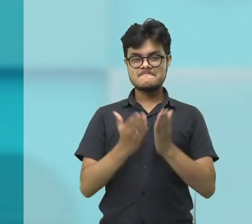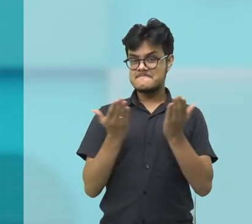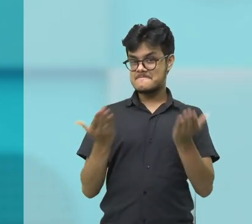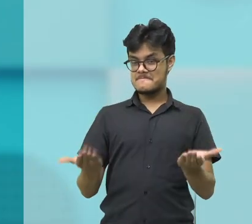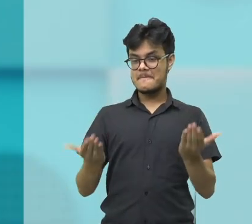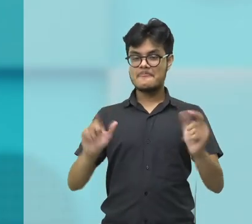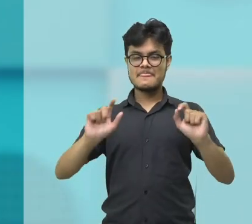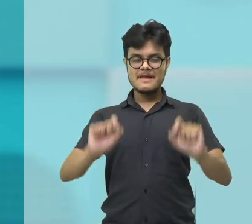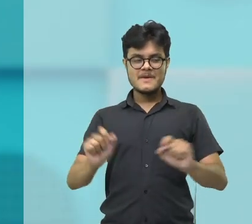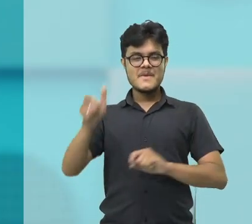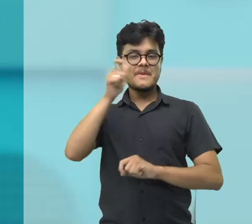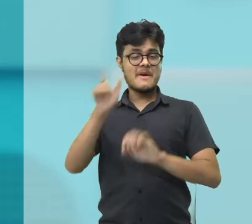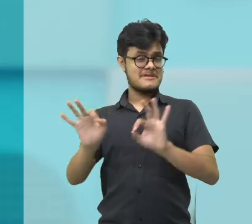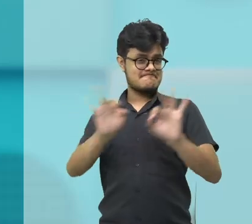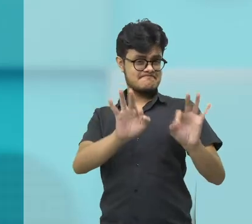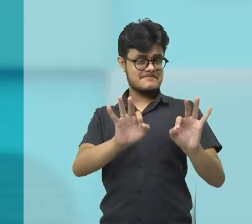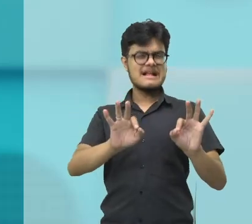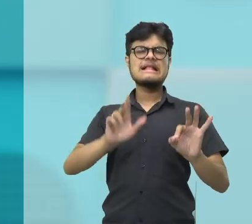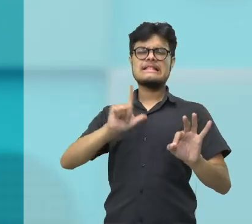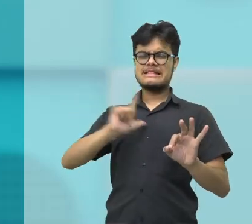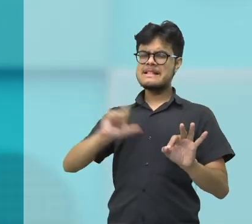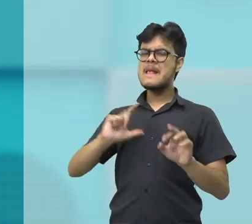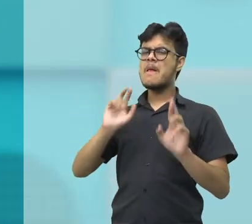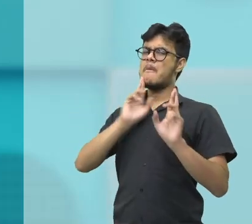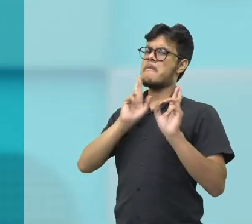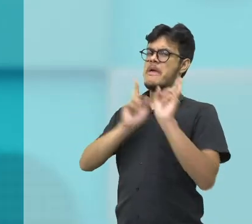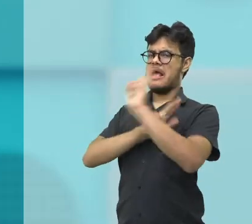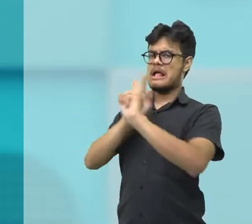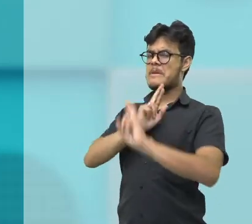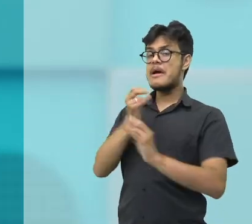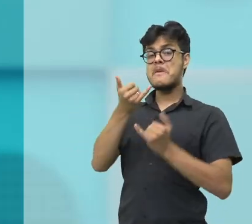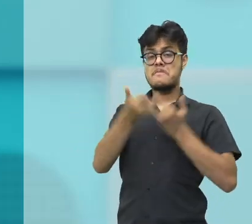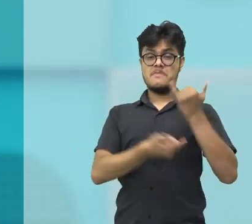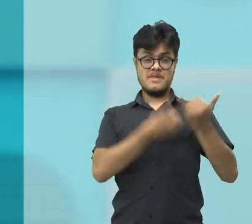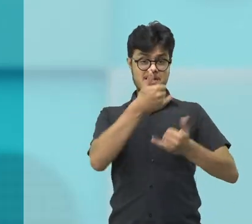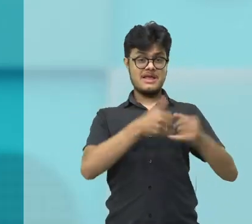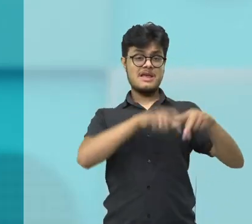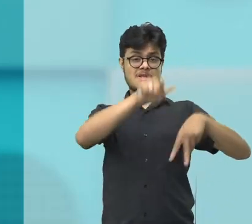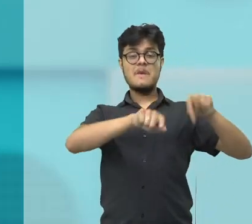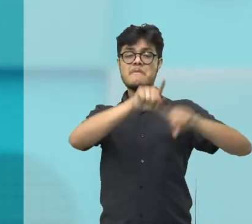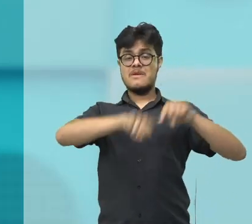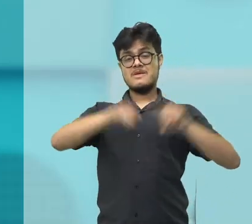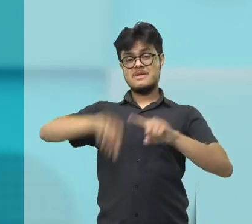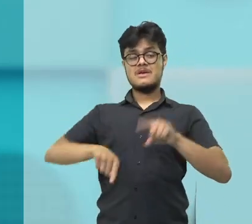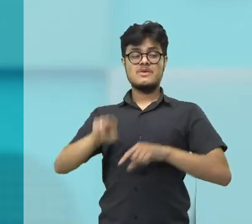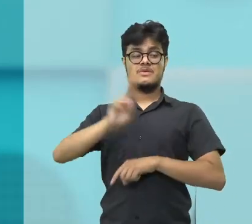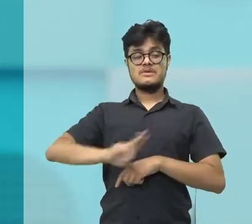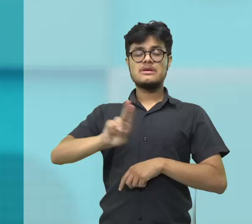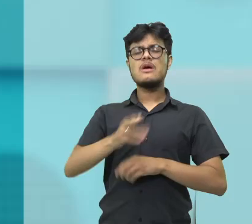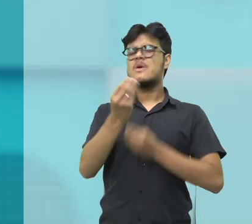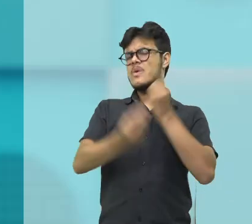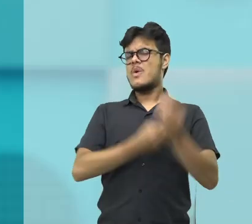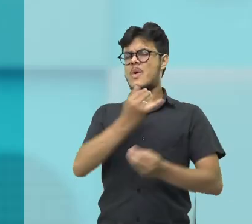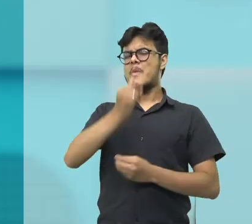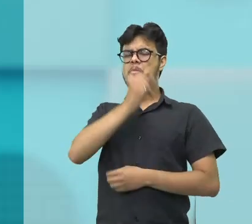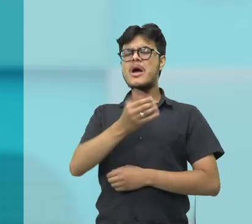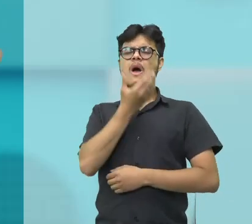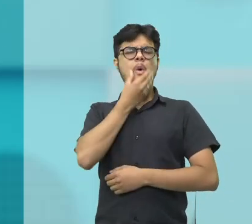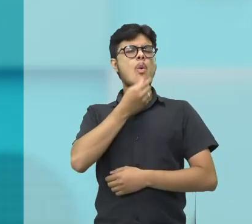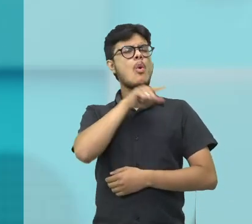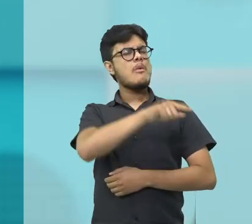Muito bem, vejam aí que a reclamação é sobre os brinquedos. Por que os brinquedos dos meninos parecem ser